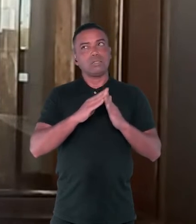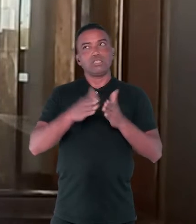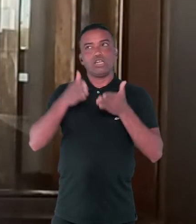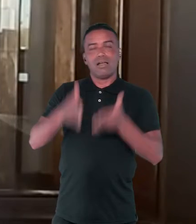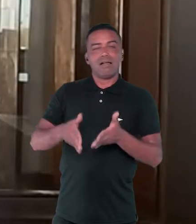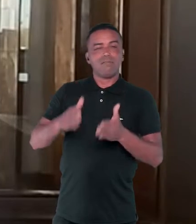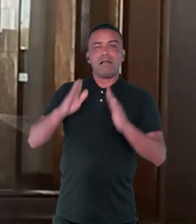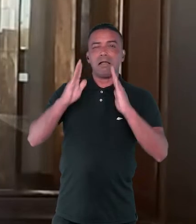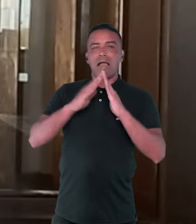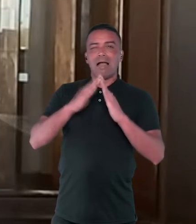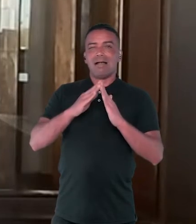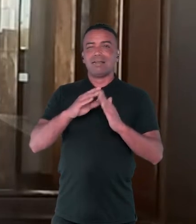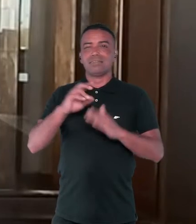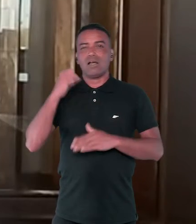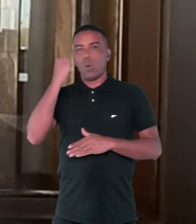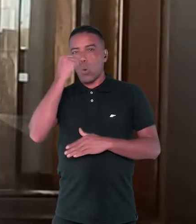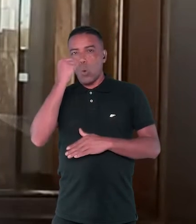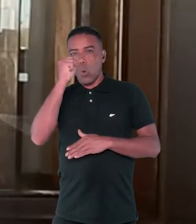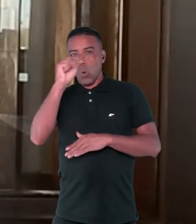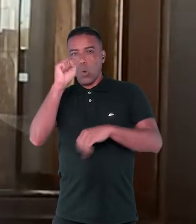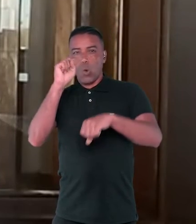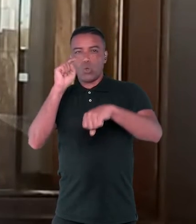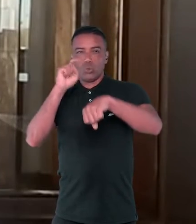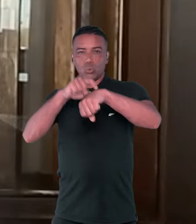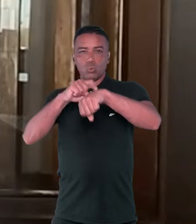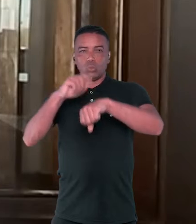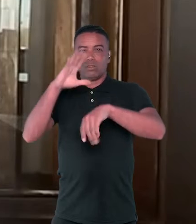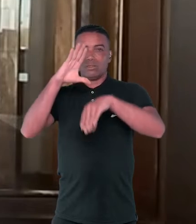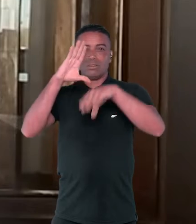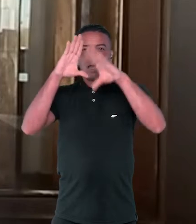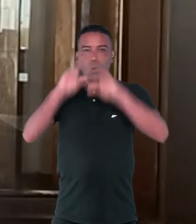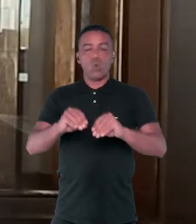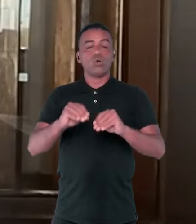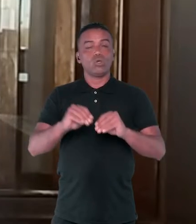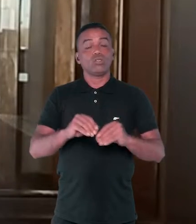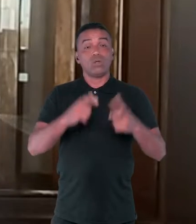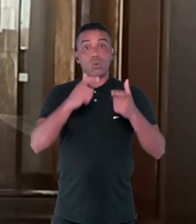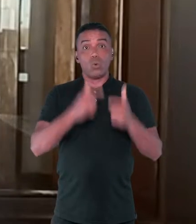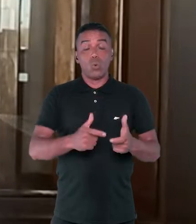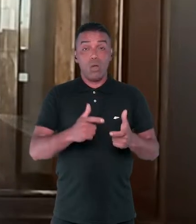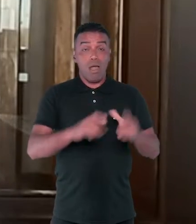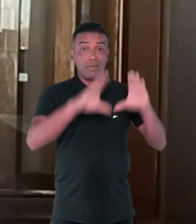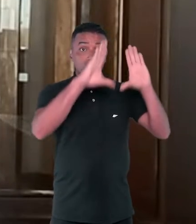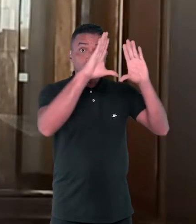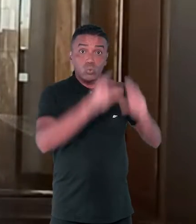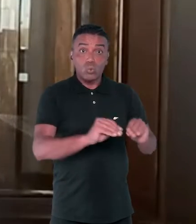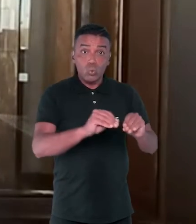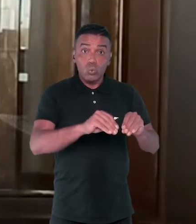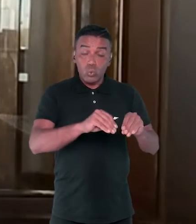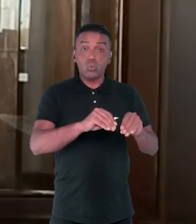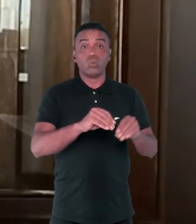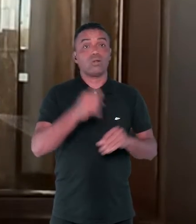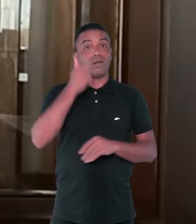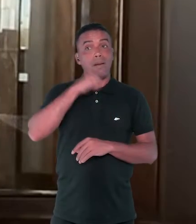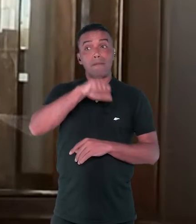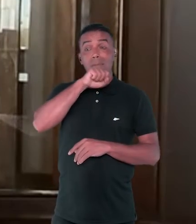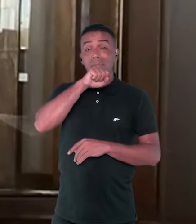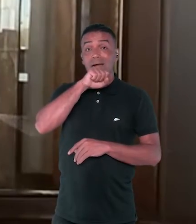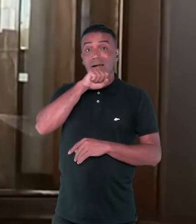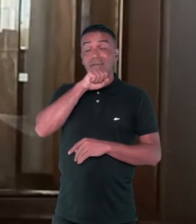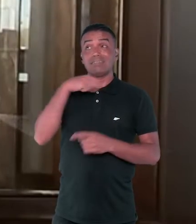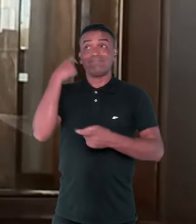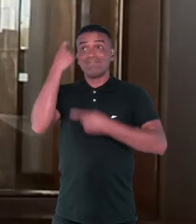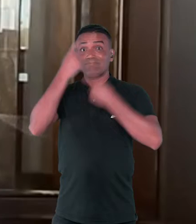da noite. E naquela época, naquele lugar, era o fim do mundo, era escuro mesmo. Então, minha mãe, enquanto ele chegava, a minha